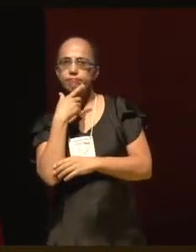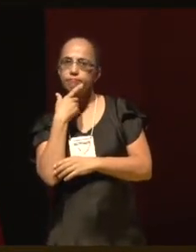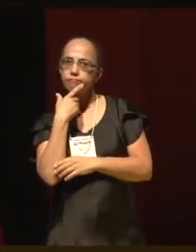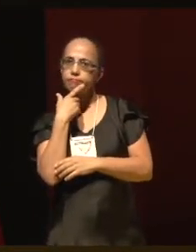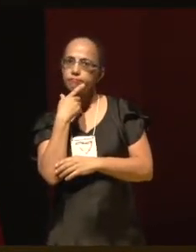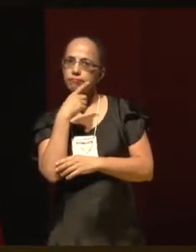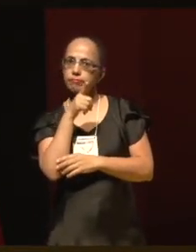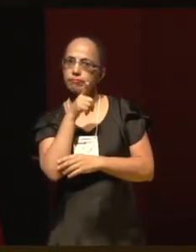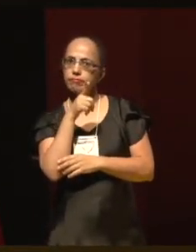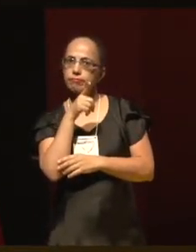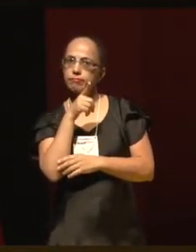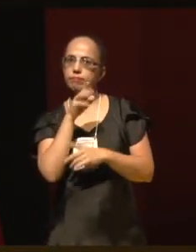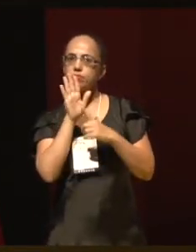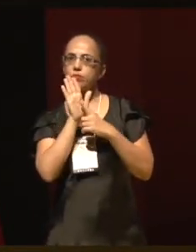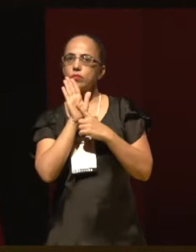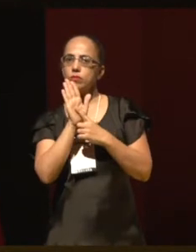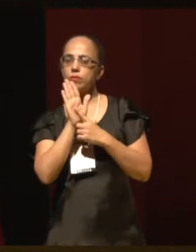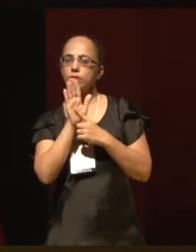apresentando-se